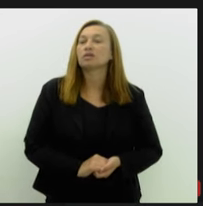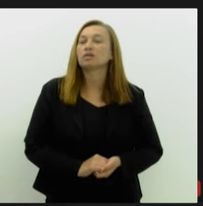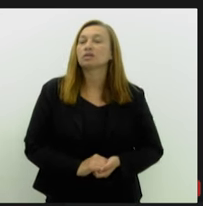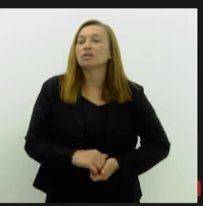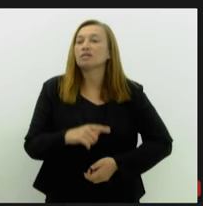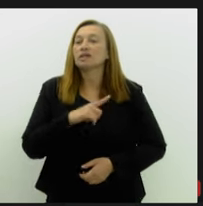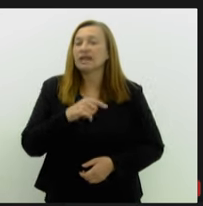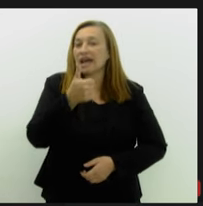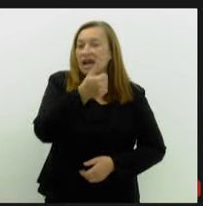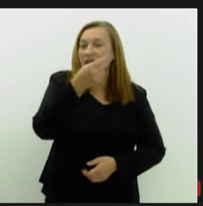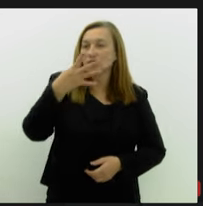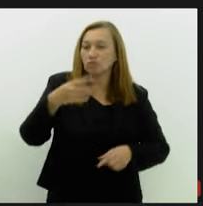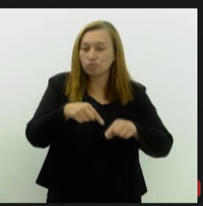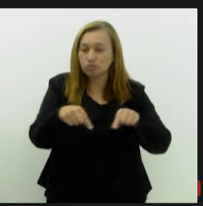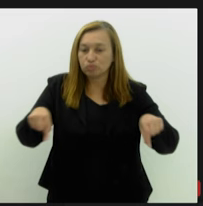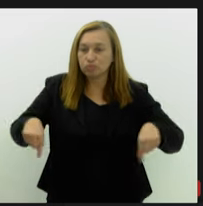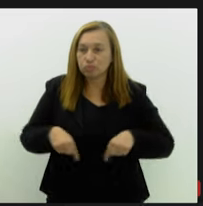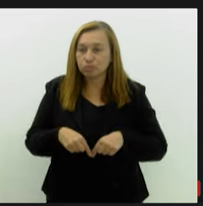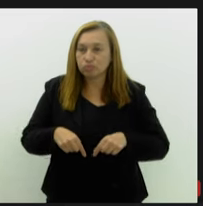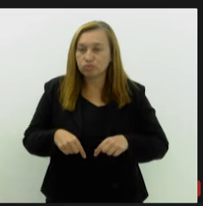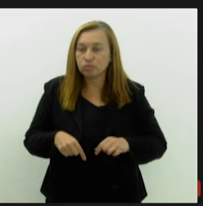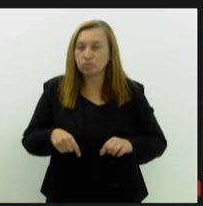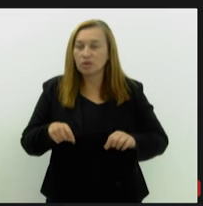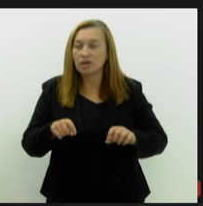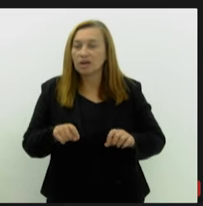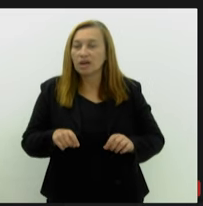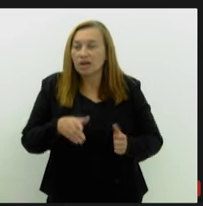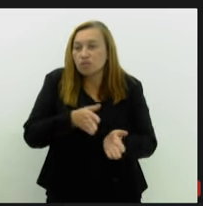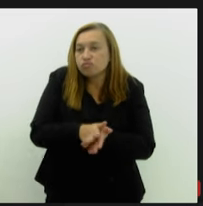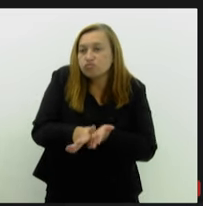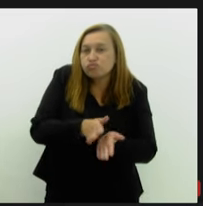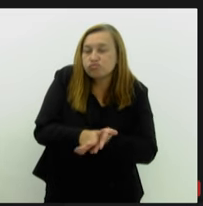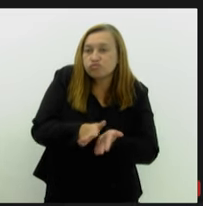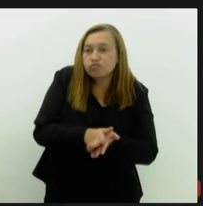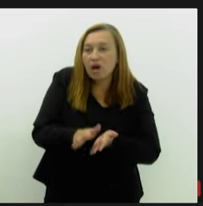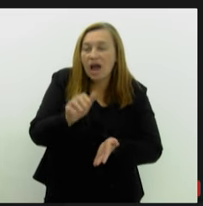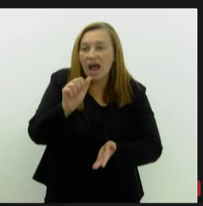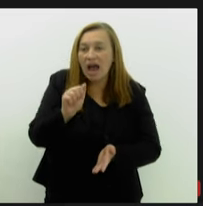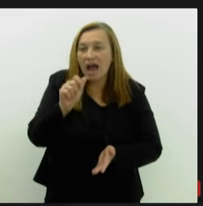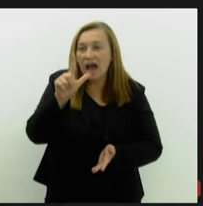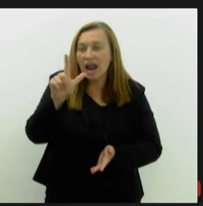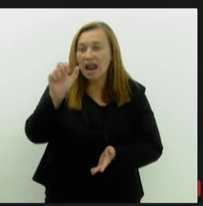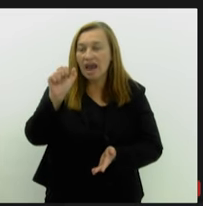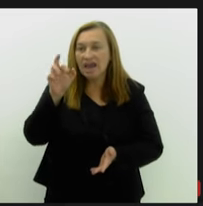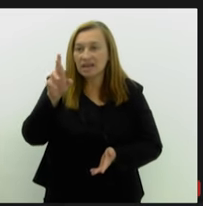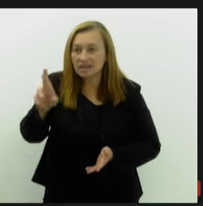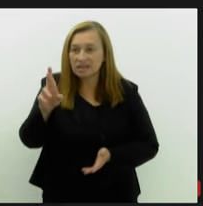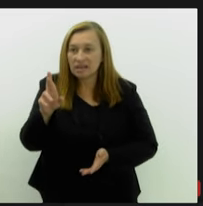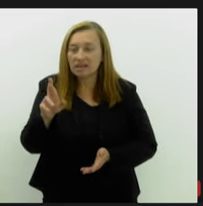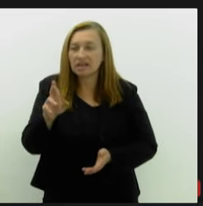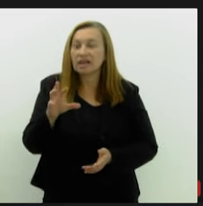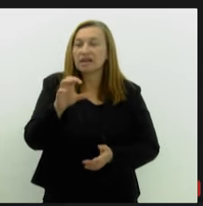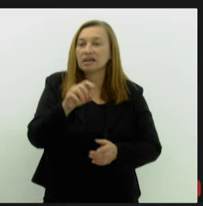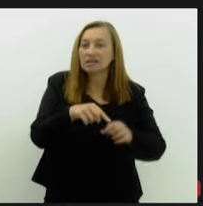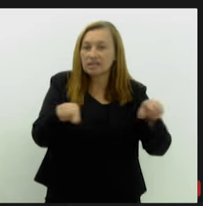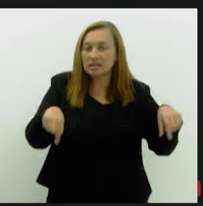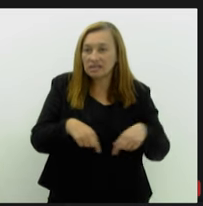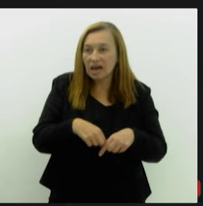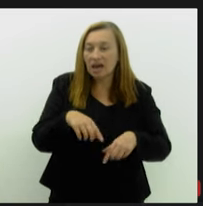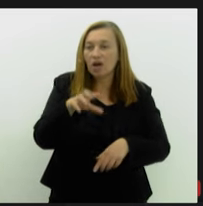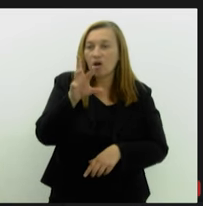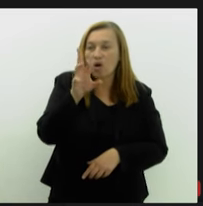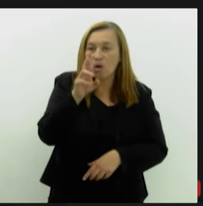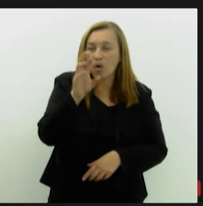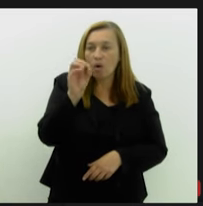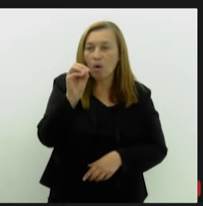14 salas, impressora laser, uma sala de robótica, vai ser feito também, não é, o